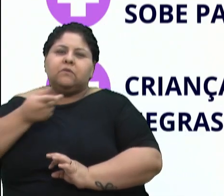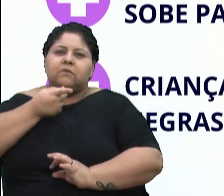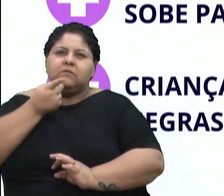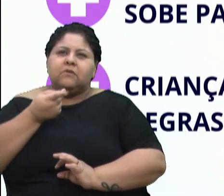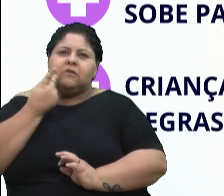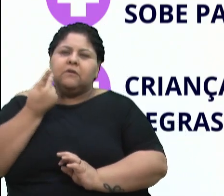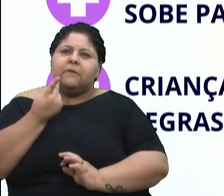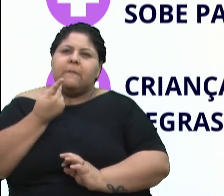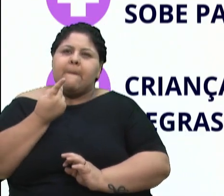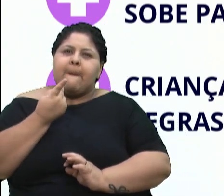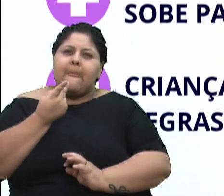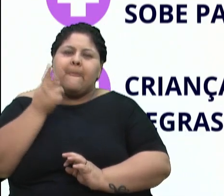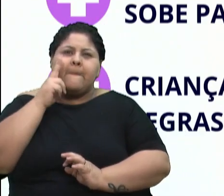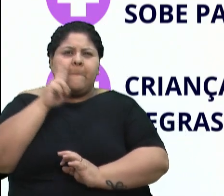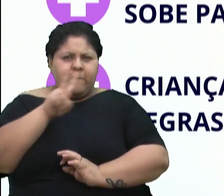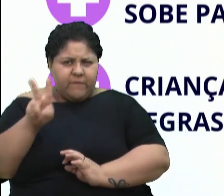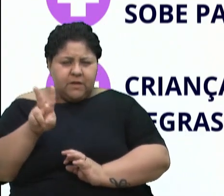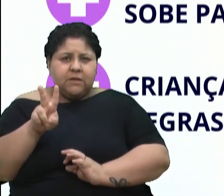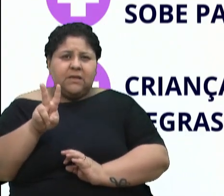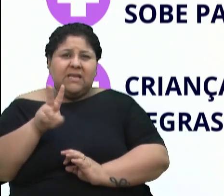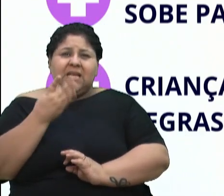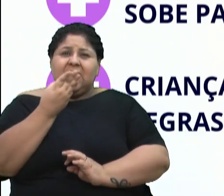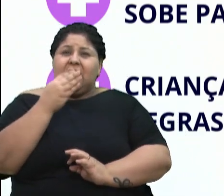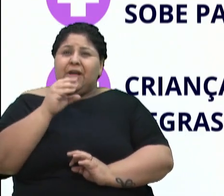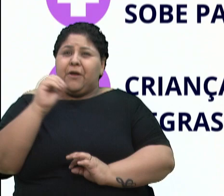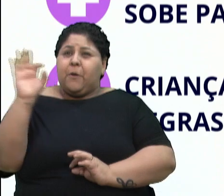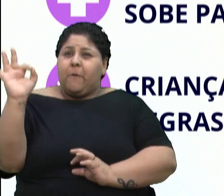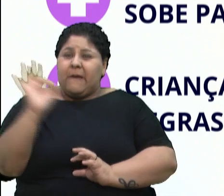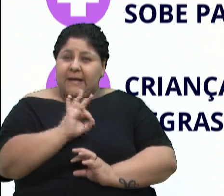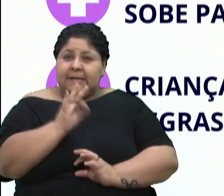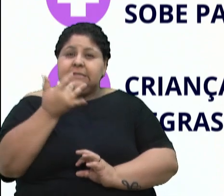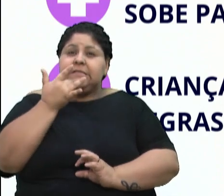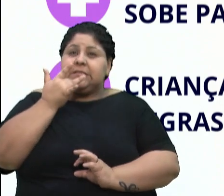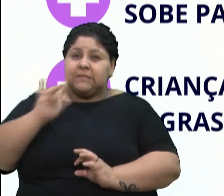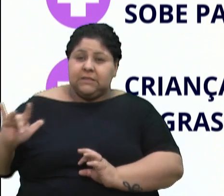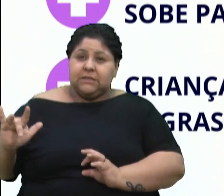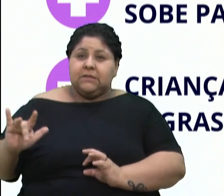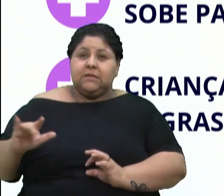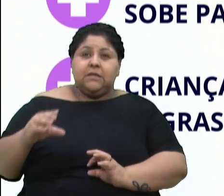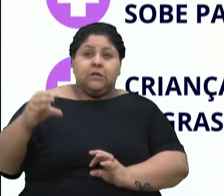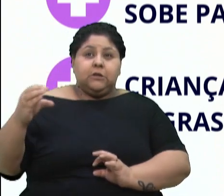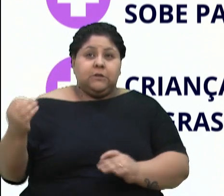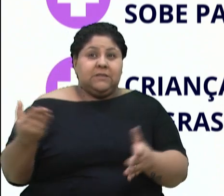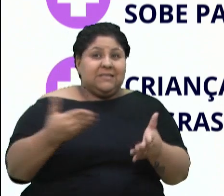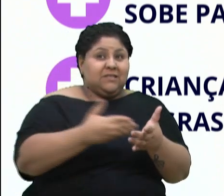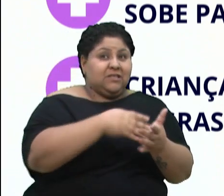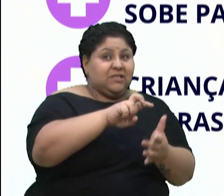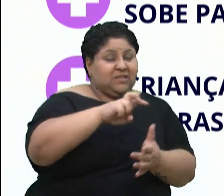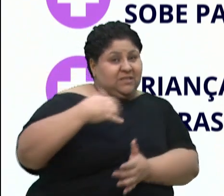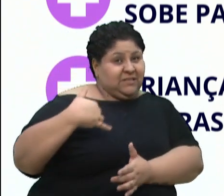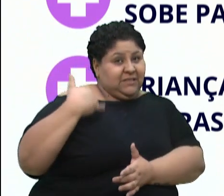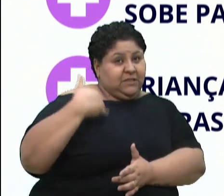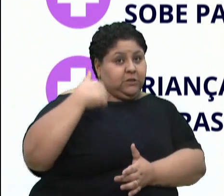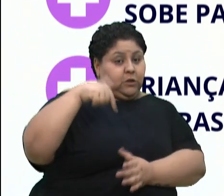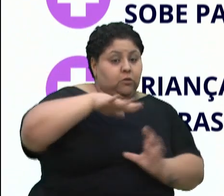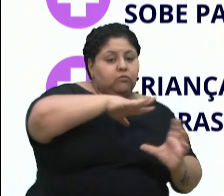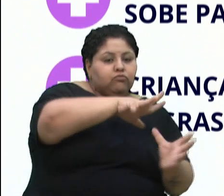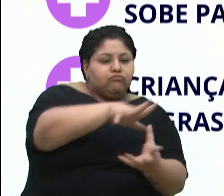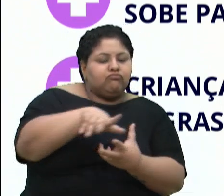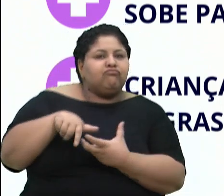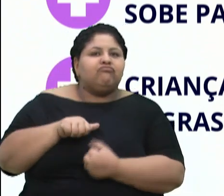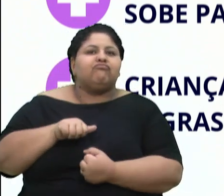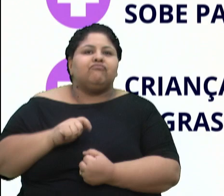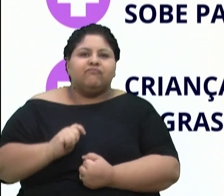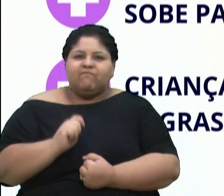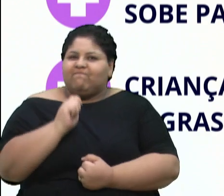que, vejam bem, 40% das crianças de 0 a 5 anos no Brasil, no mundo,